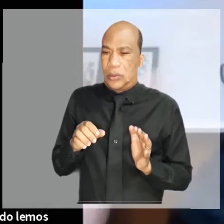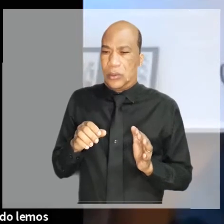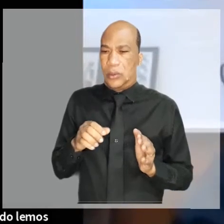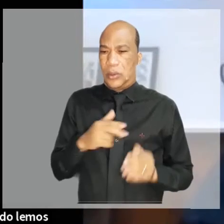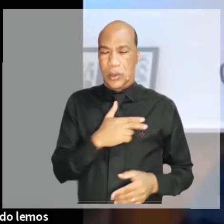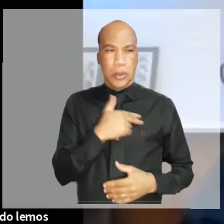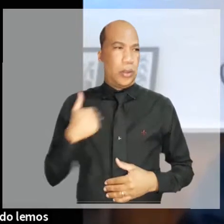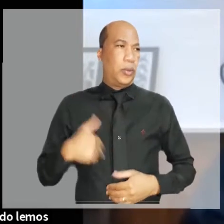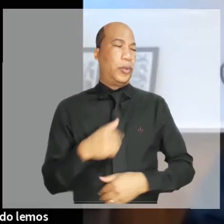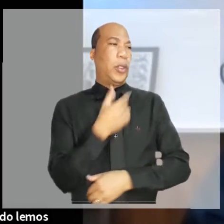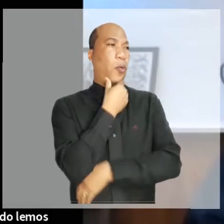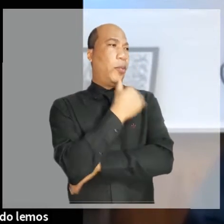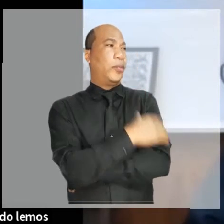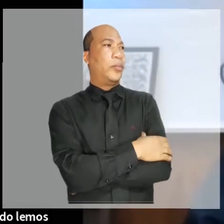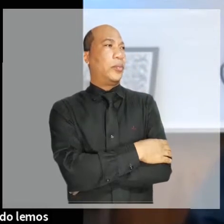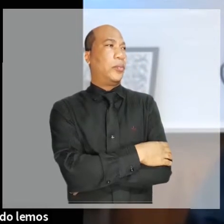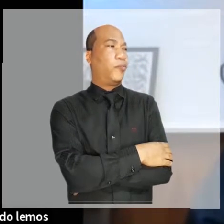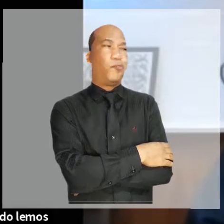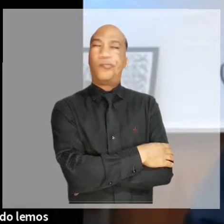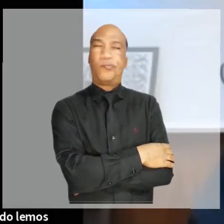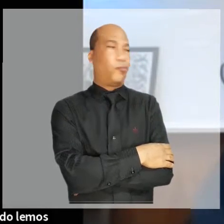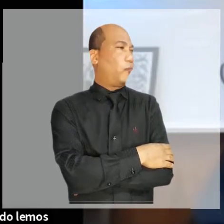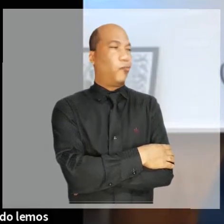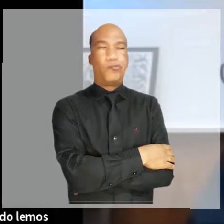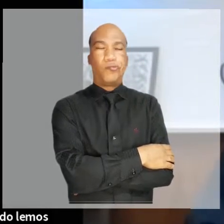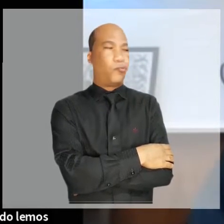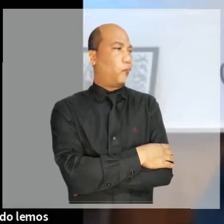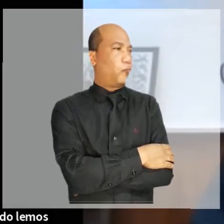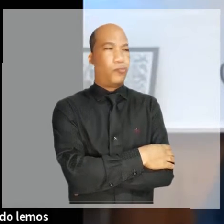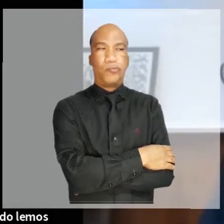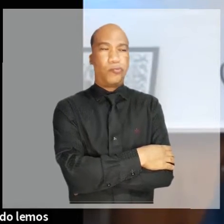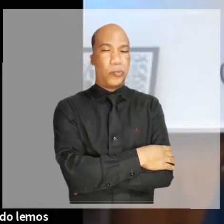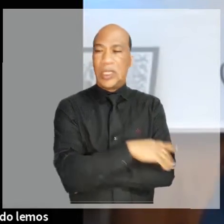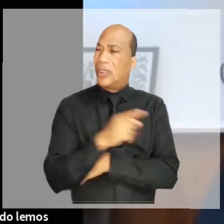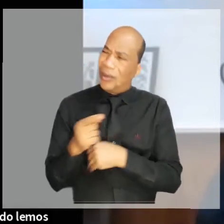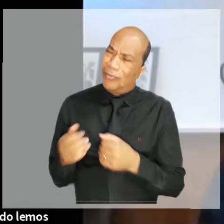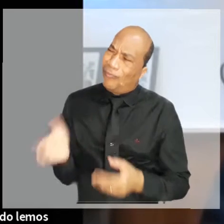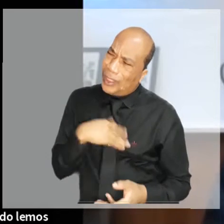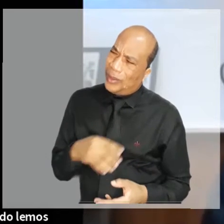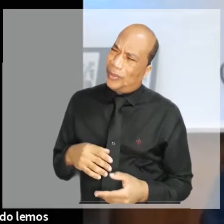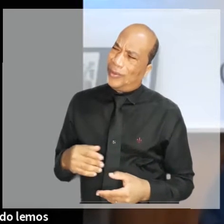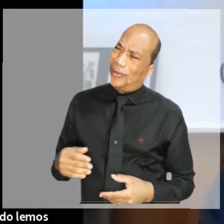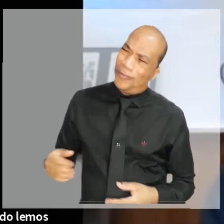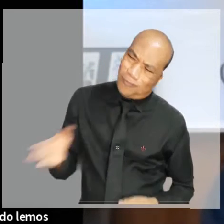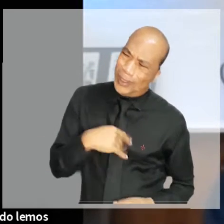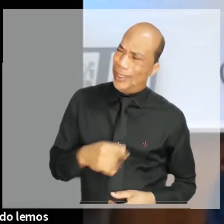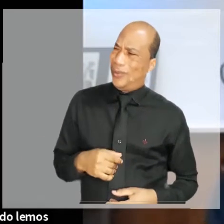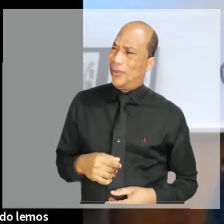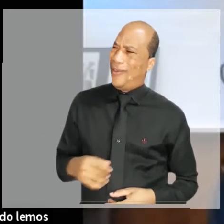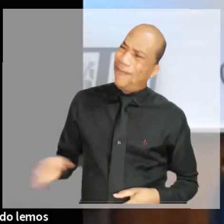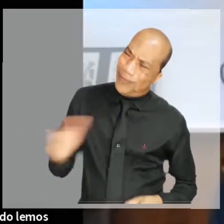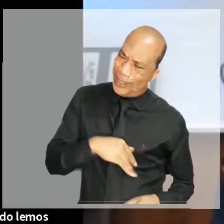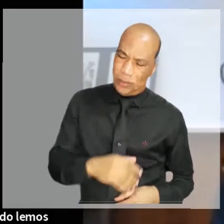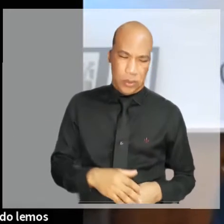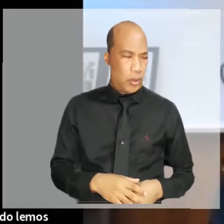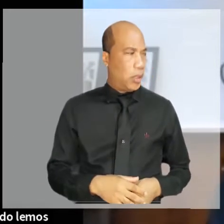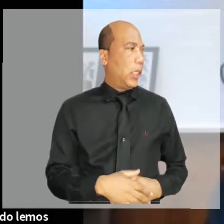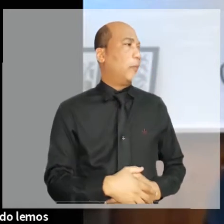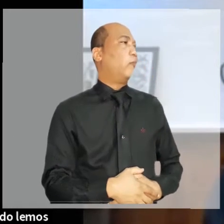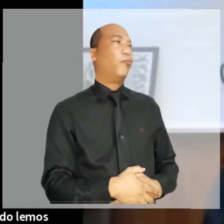chineses é incompreensível. E aí a gente foi insistindo, aí ele falou uma frase que eu achei ótima, ele falou o